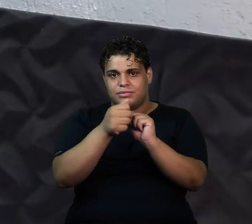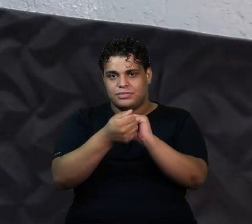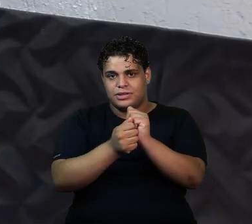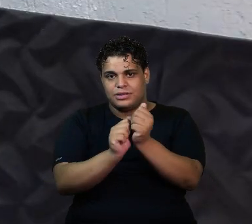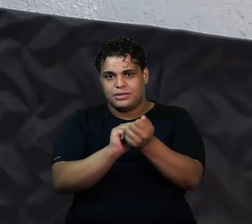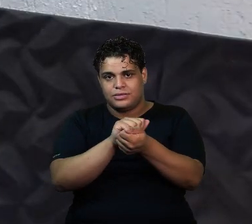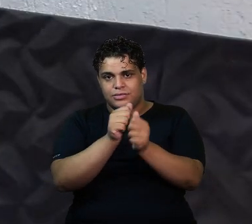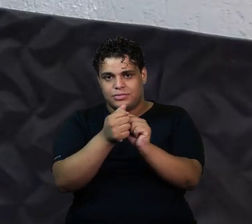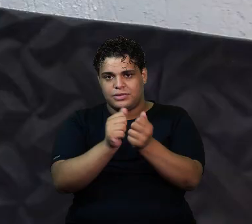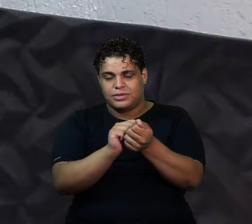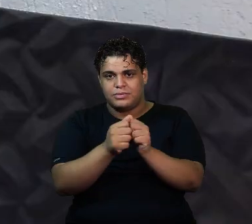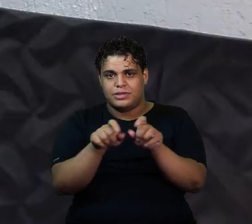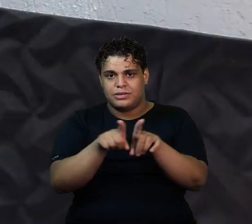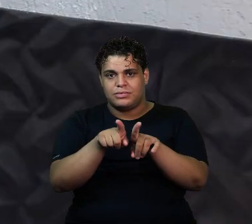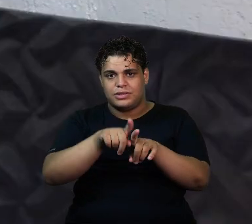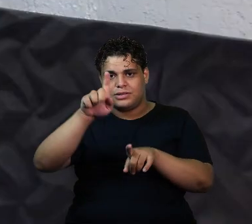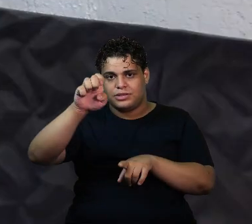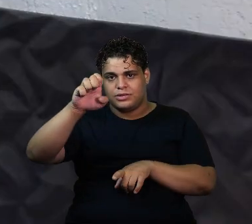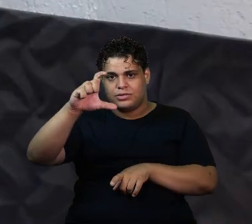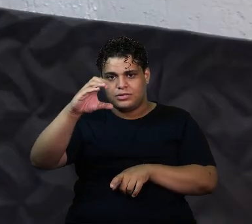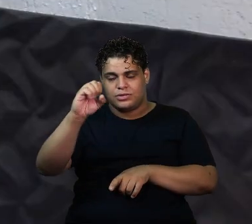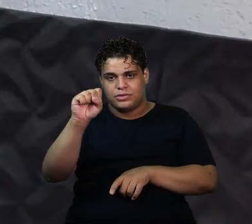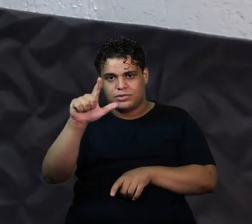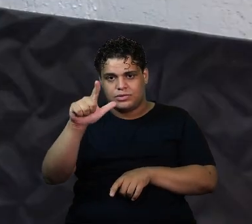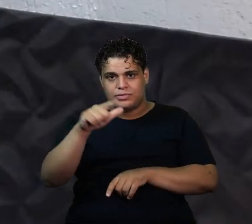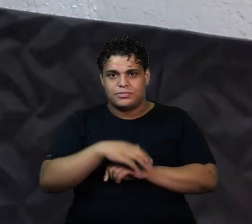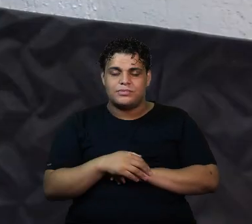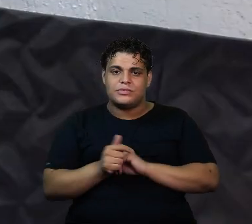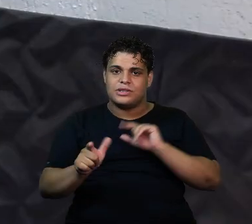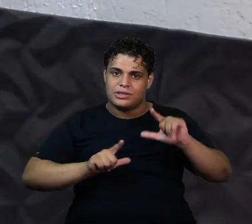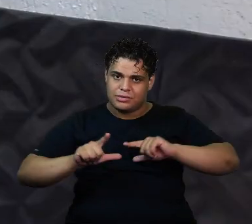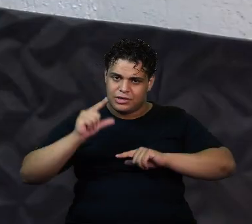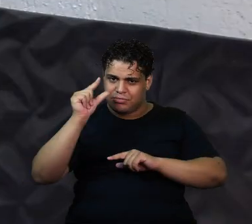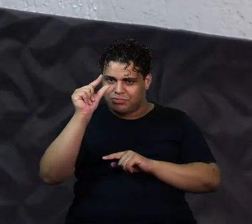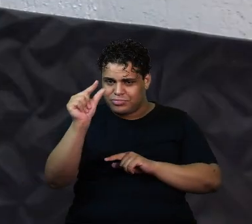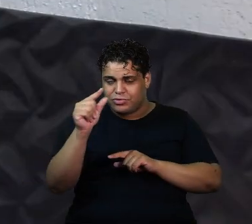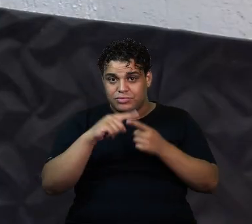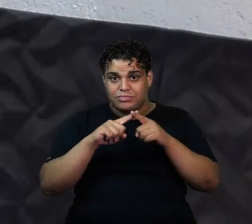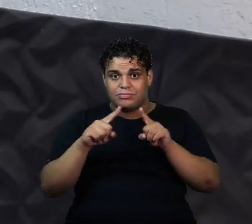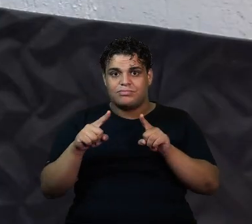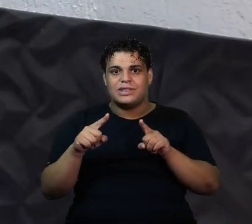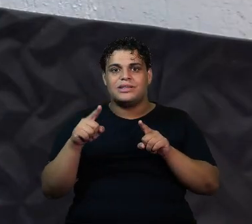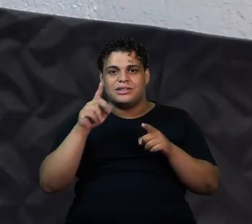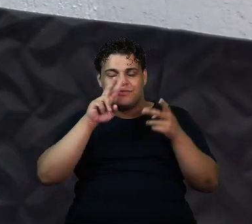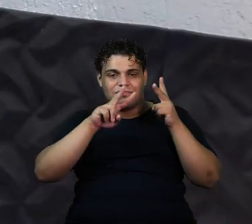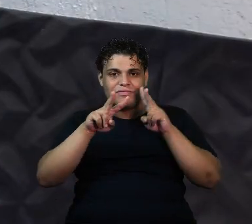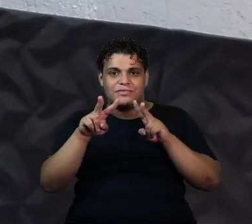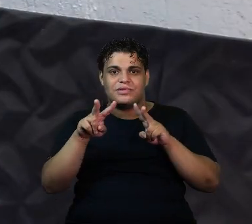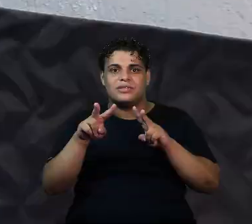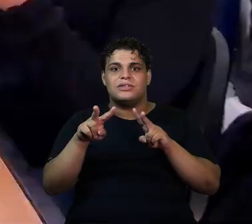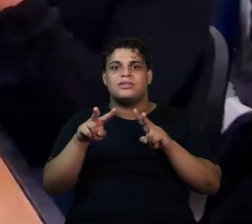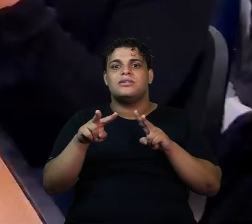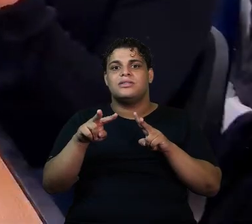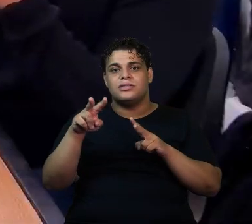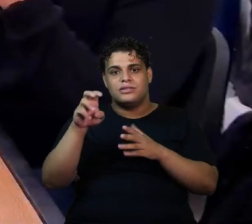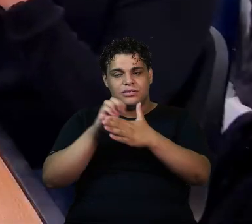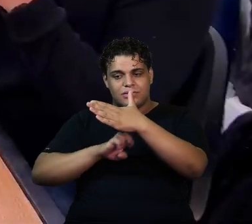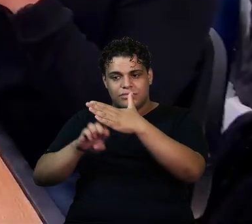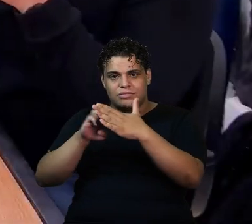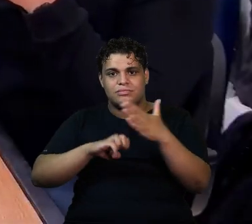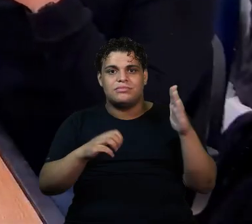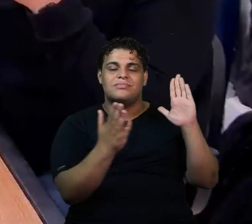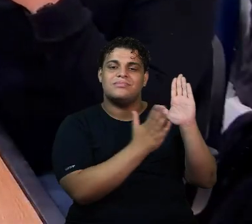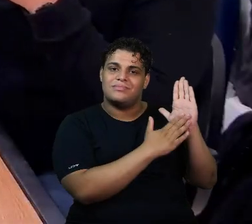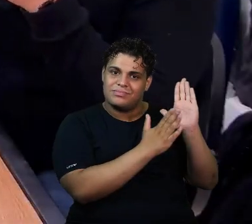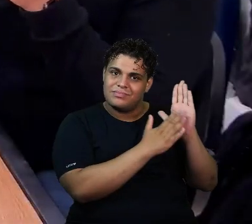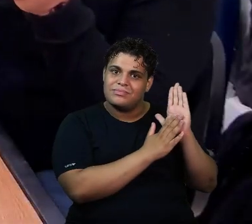tempo dentro dessas empresas, mas foi suficiente para ver o quanto são empresas que comprometidas, né?